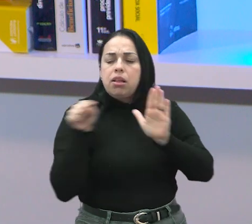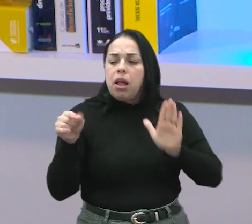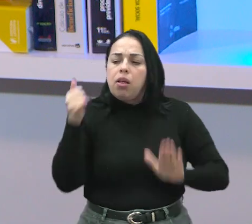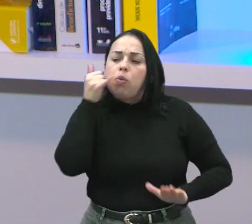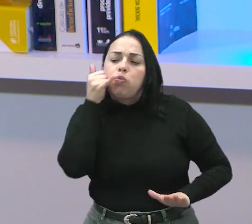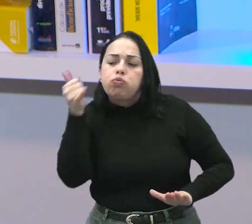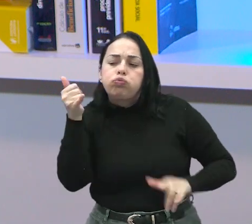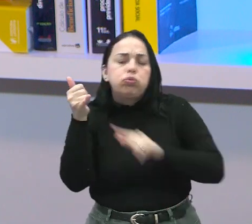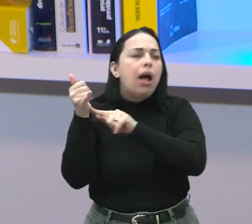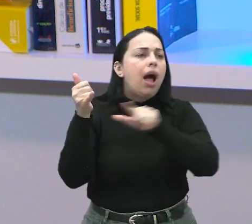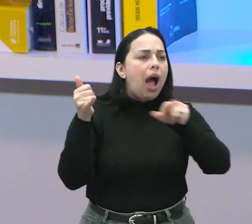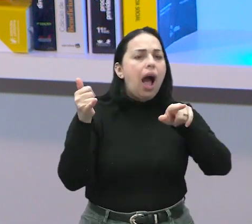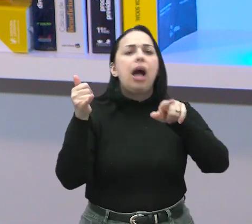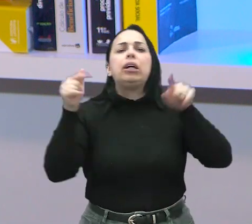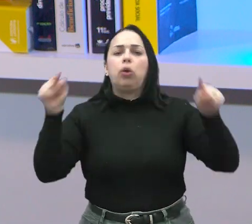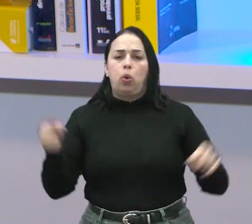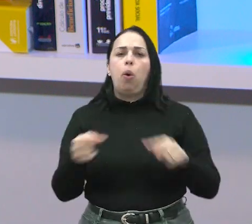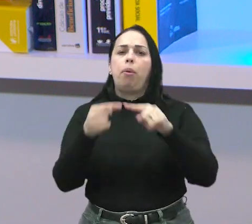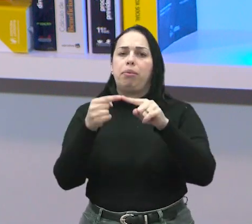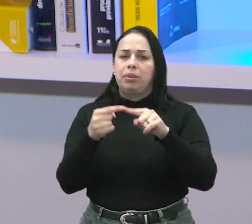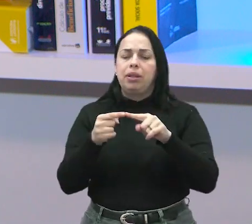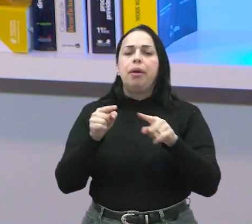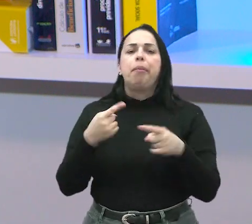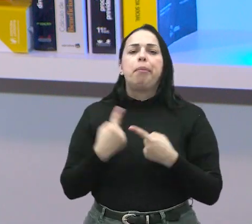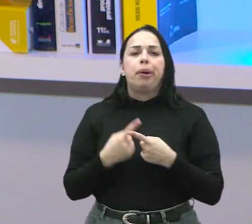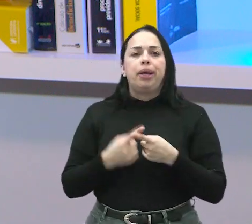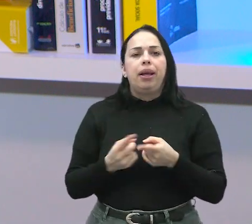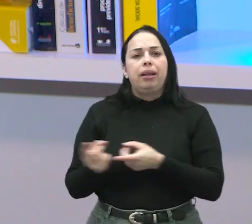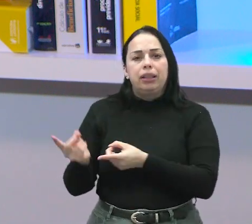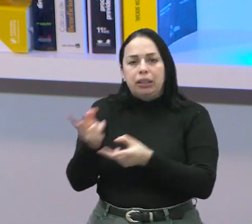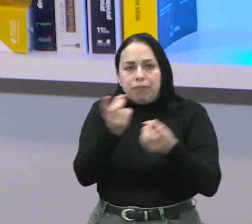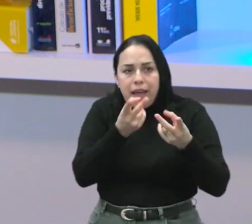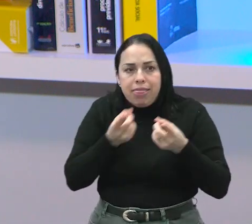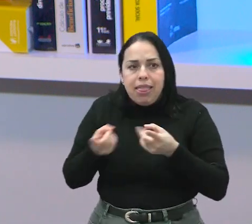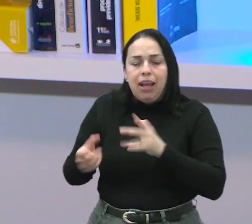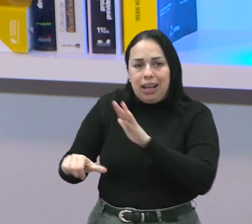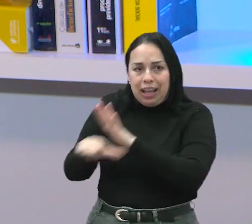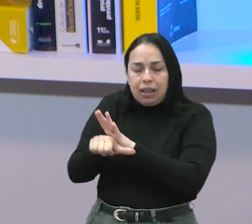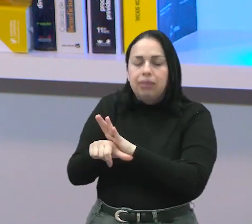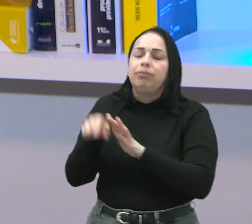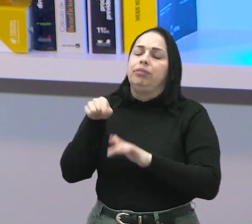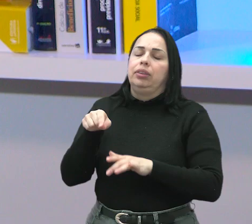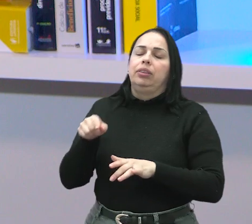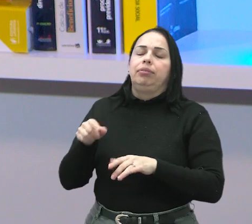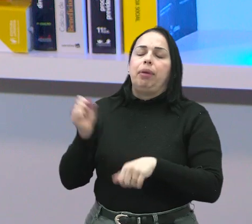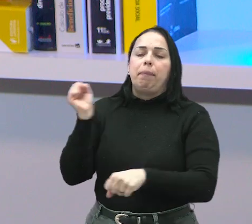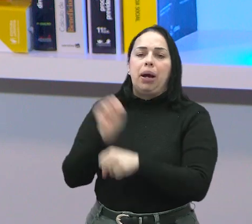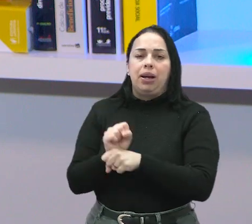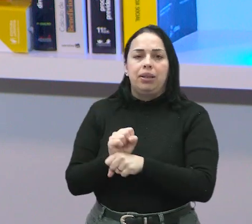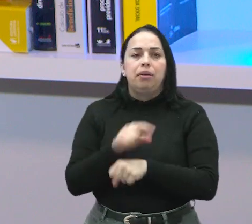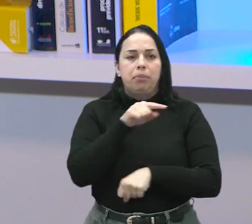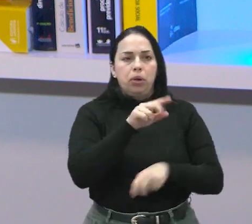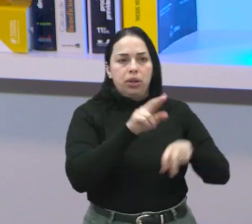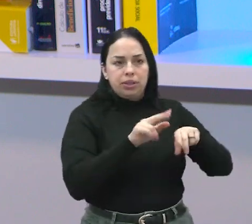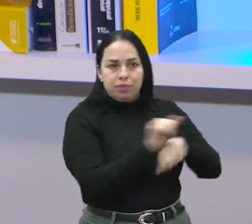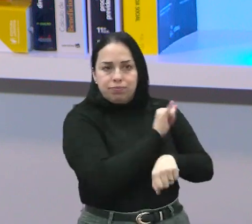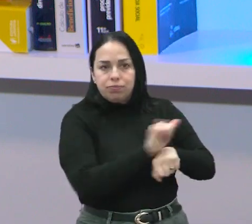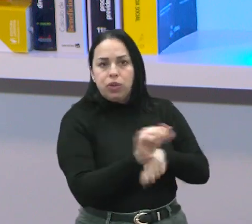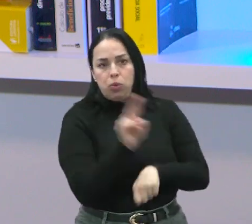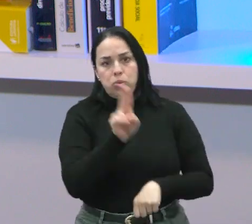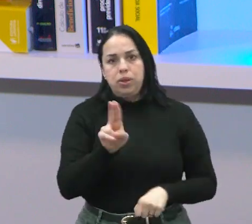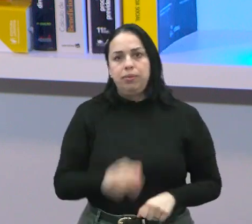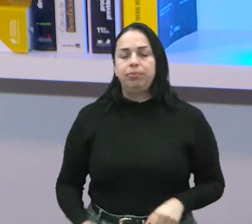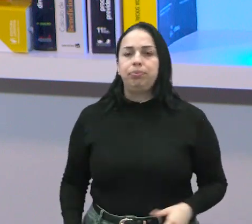consegue desestimular esse mercado de vendas de produtos roubados. Então, a população ela tem que se utilizar das ferramentas que